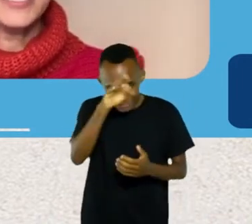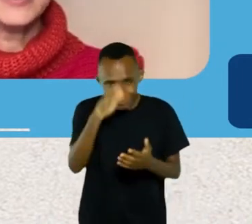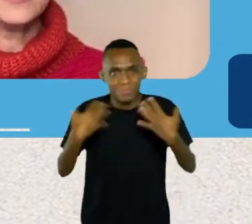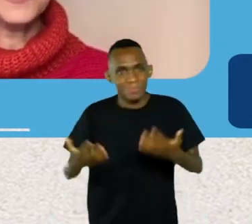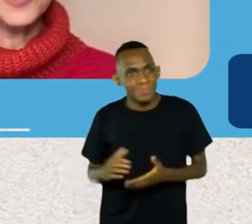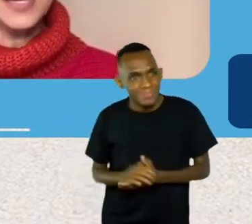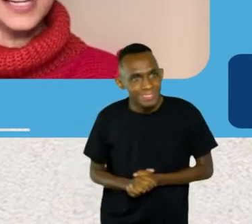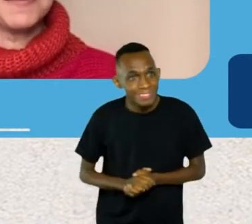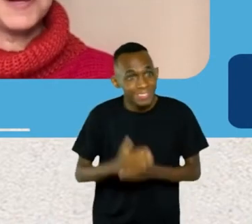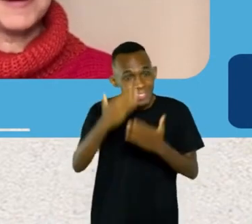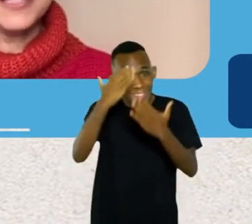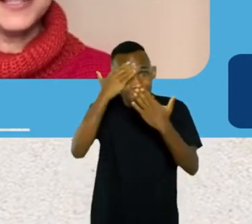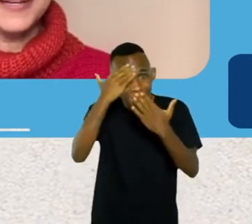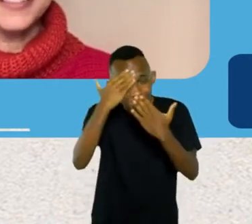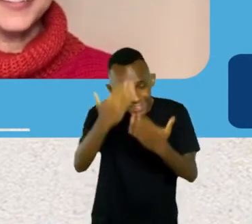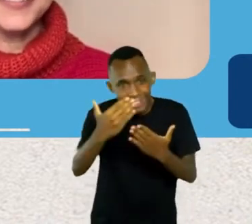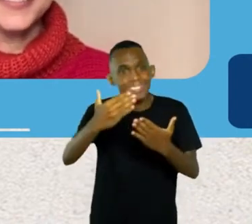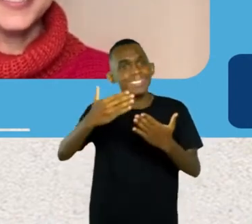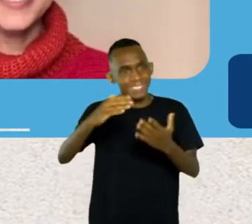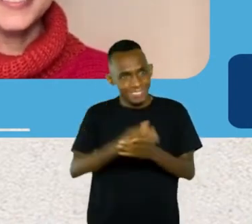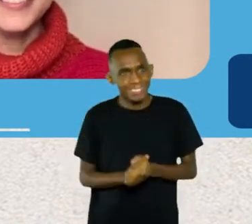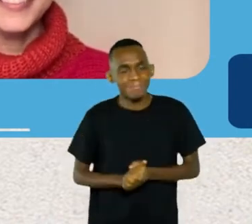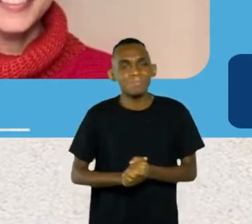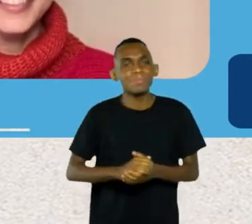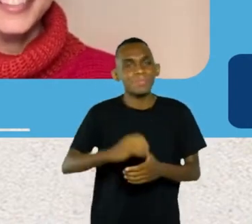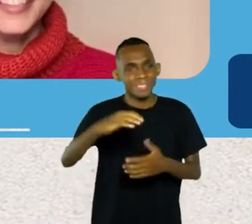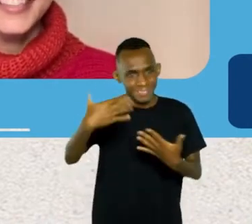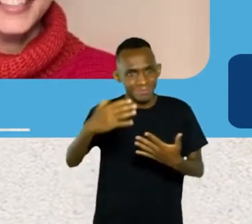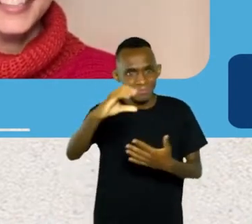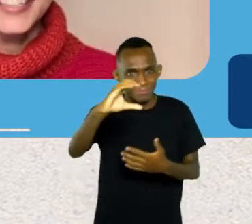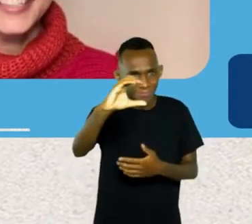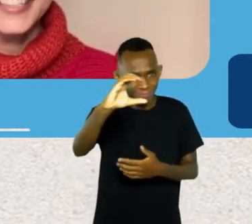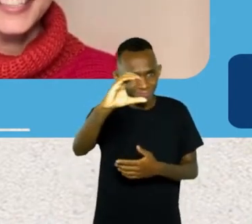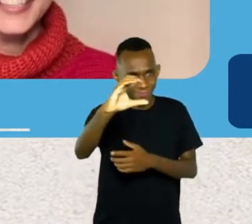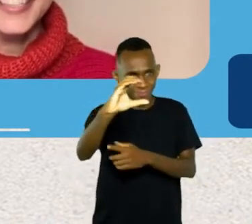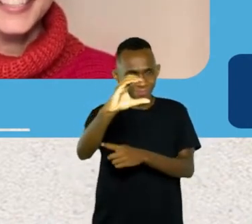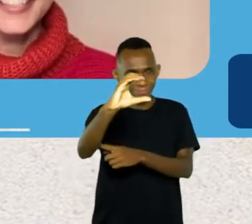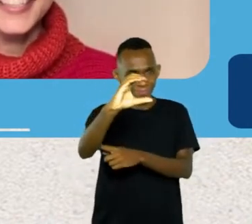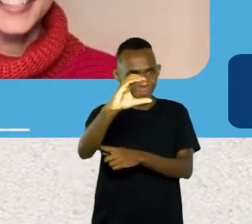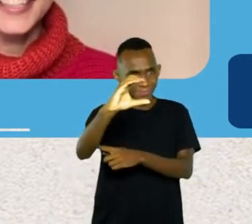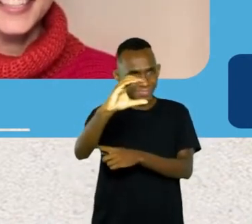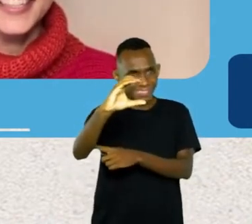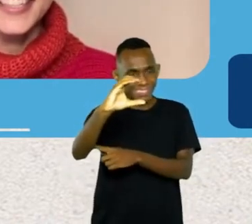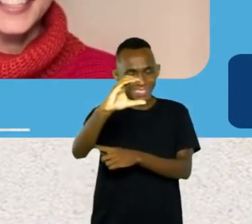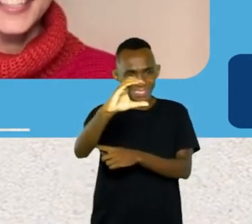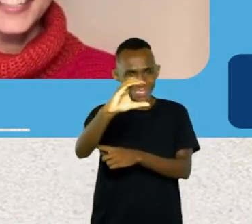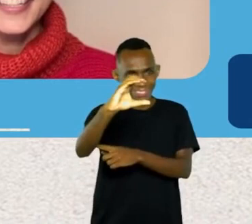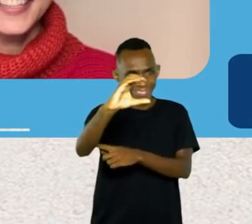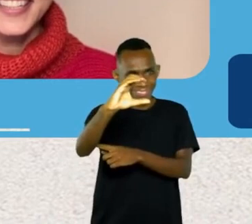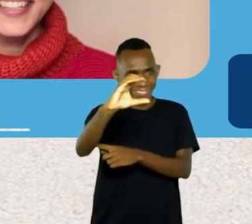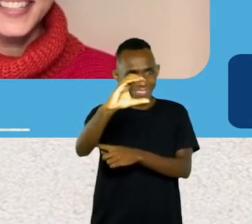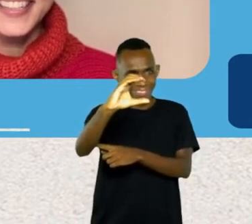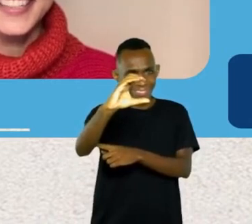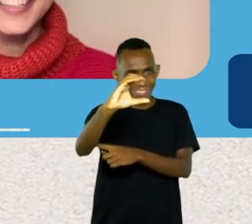também agradeço muito a ele pela participação. Vamos lá, Rodrigo. Eduardo. Eduardo Rodrigo.